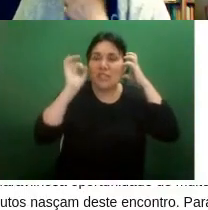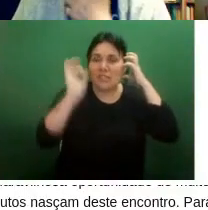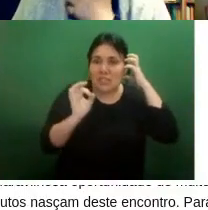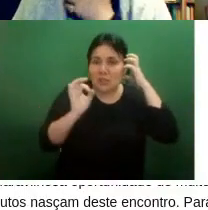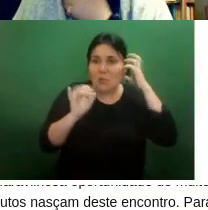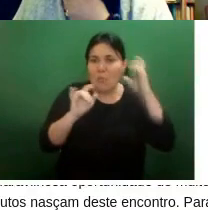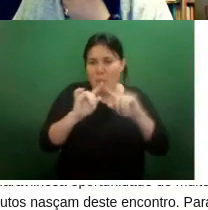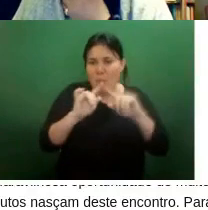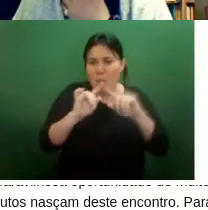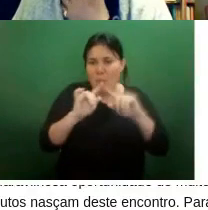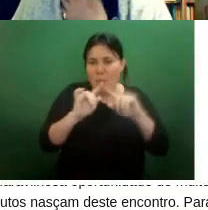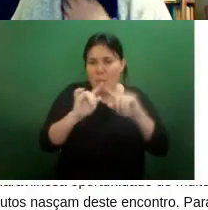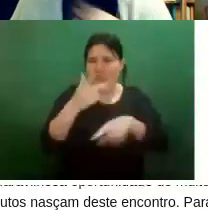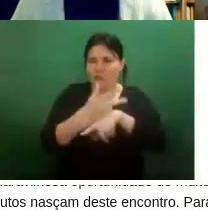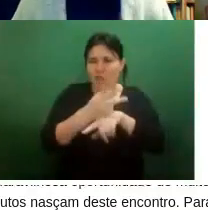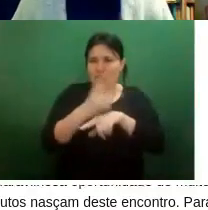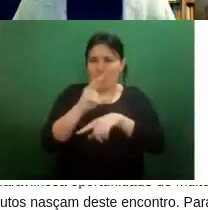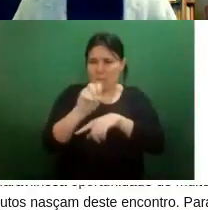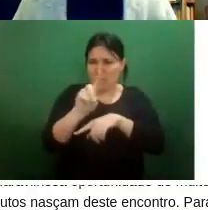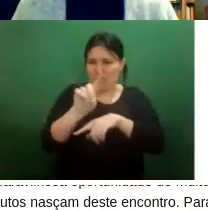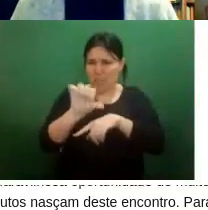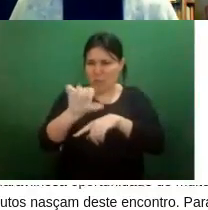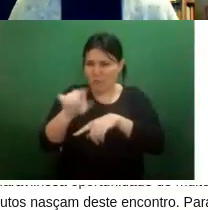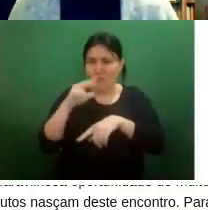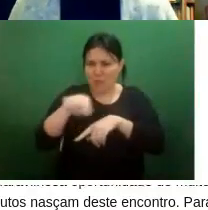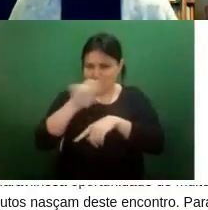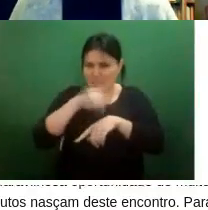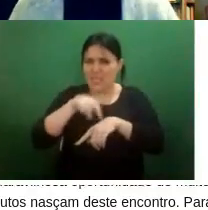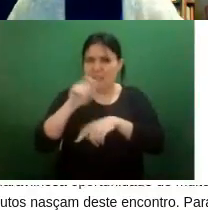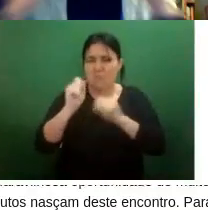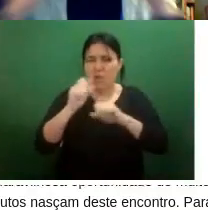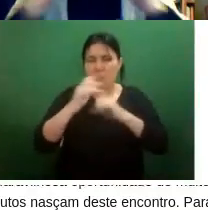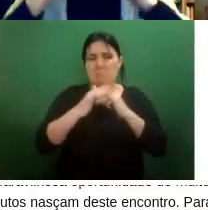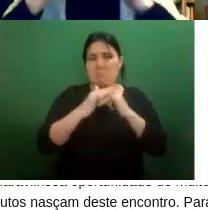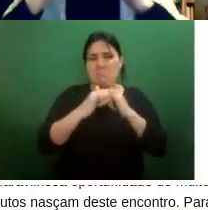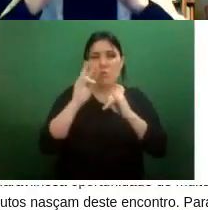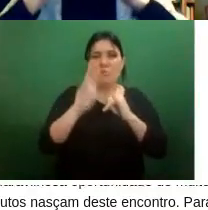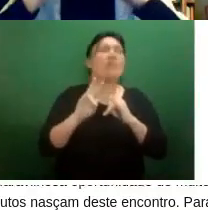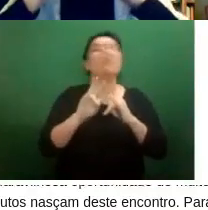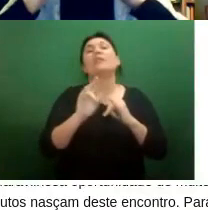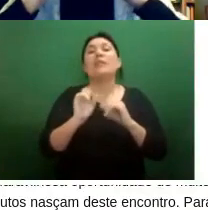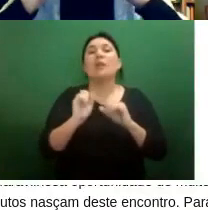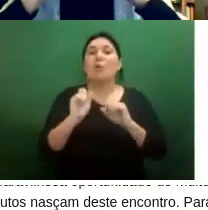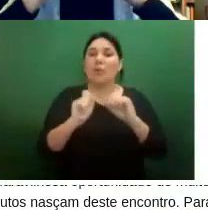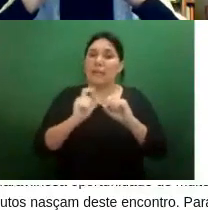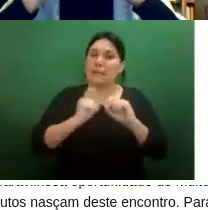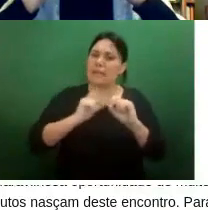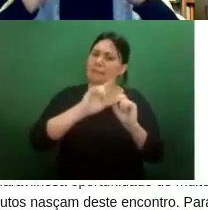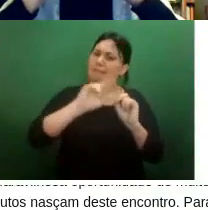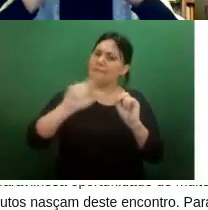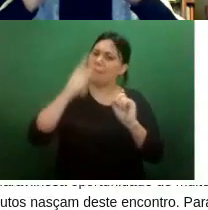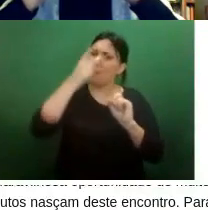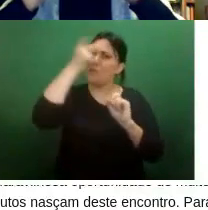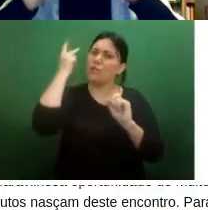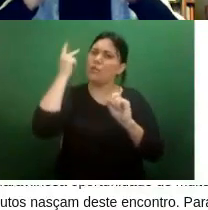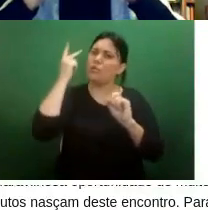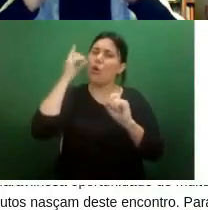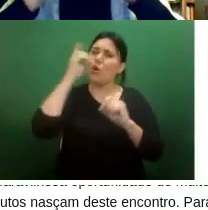outro vídeo de 2019 para vocês assistirem, está lá no YouTube. Vocês vão ver que várias pessoas com deficiência